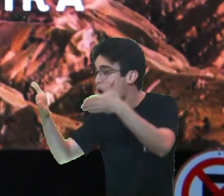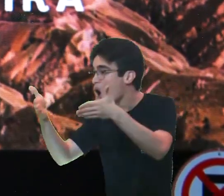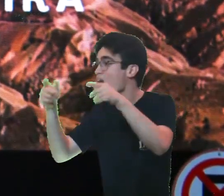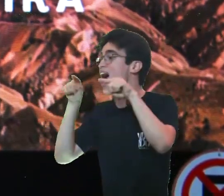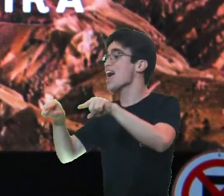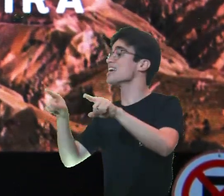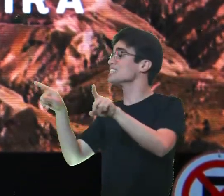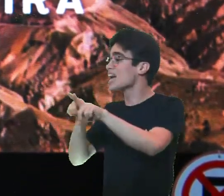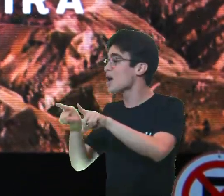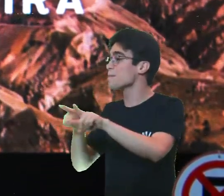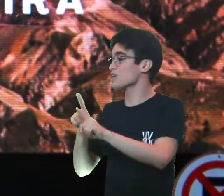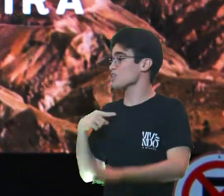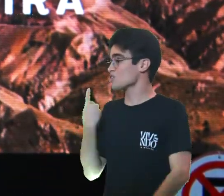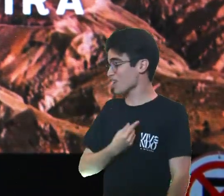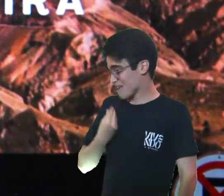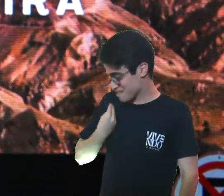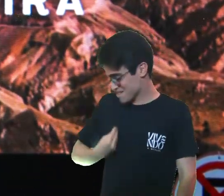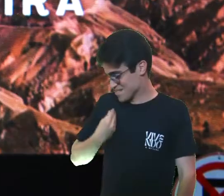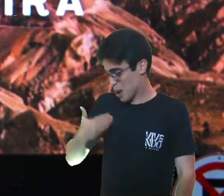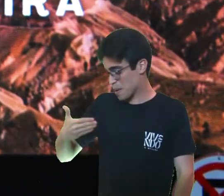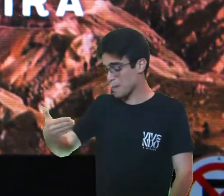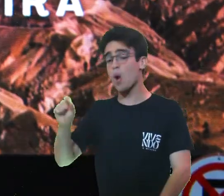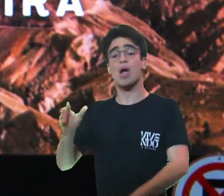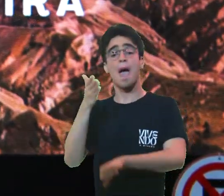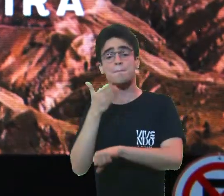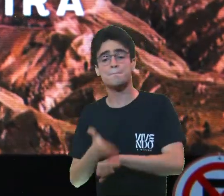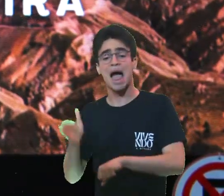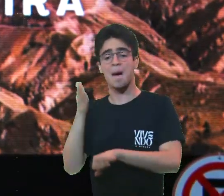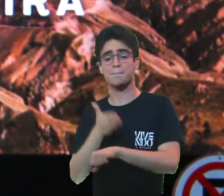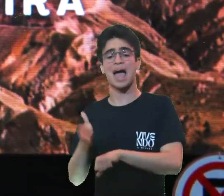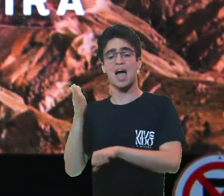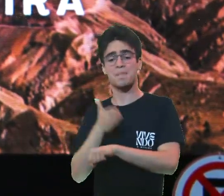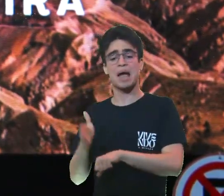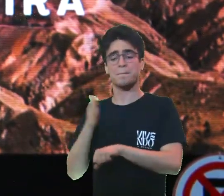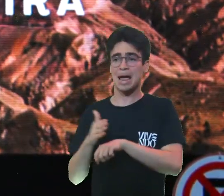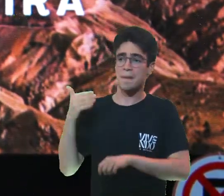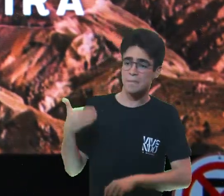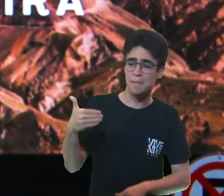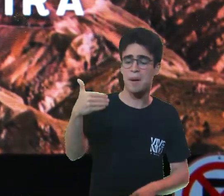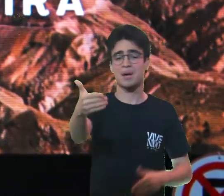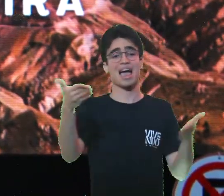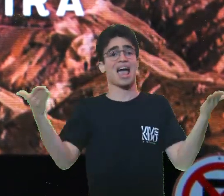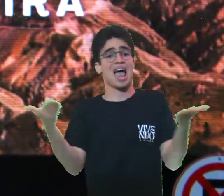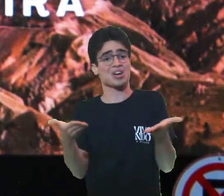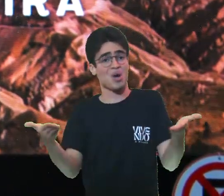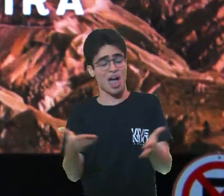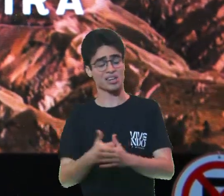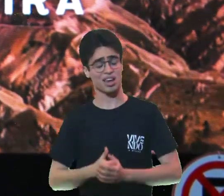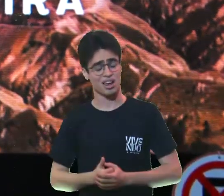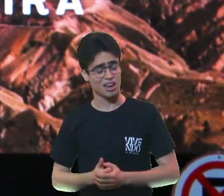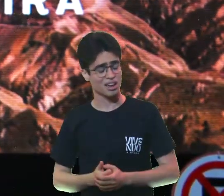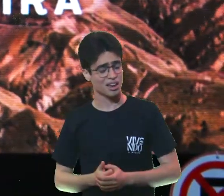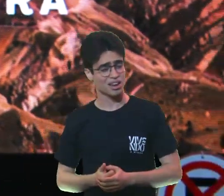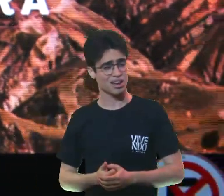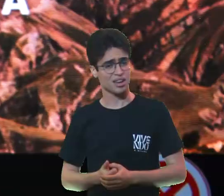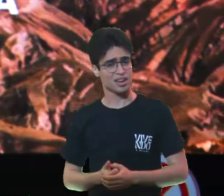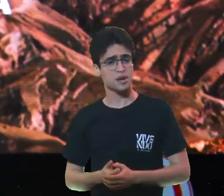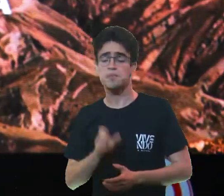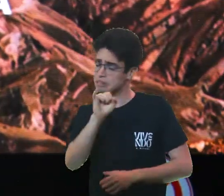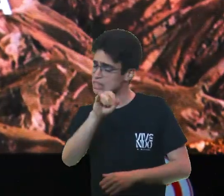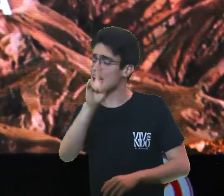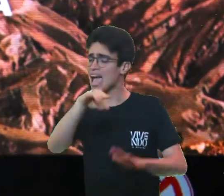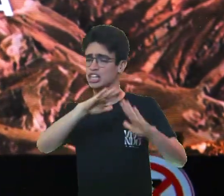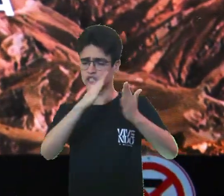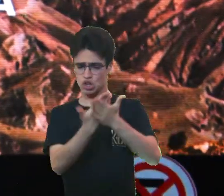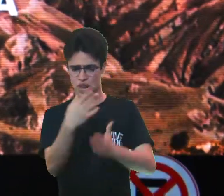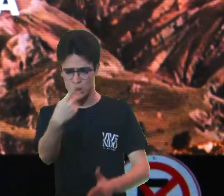viver uma vida de praticidade em nossa realidade missionária. Seja a sua